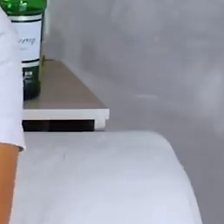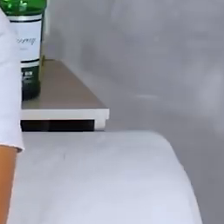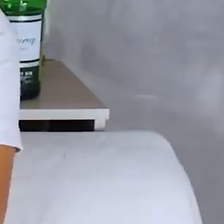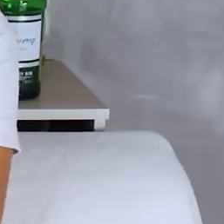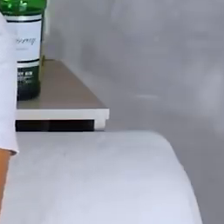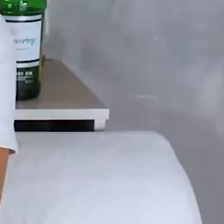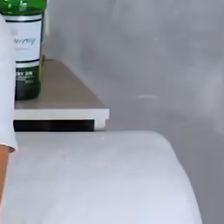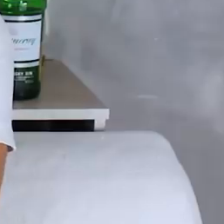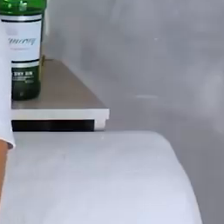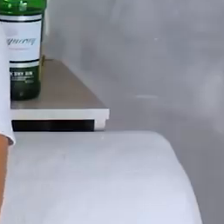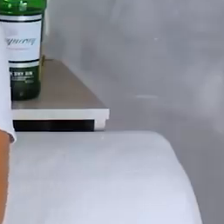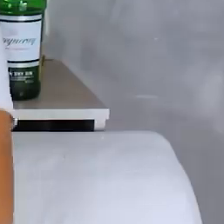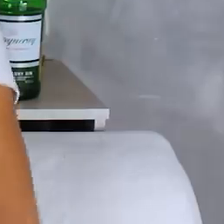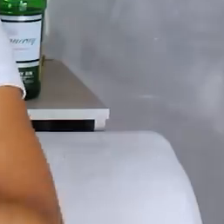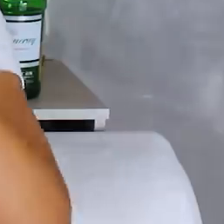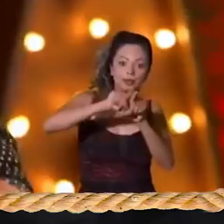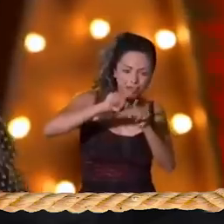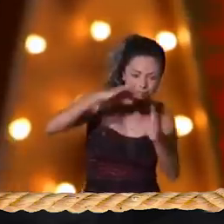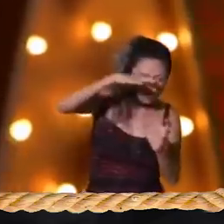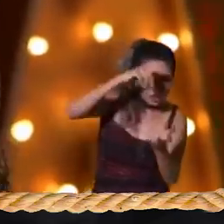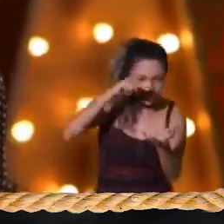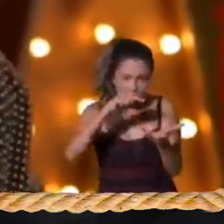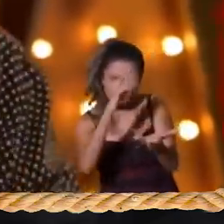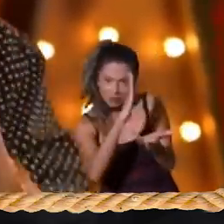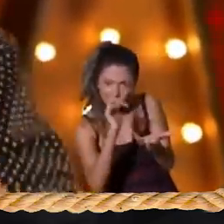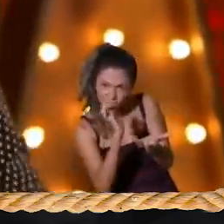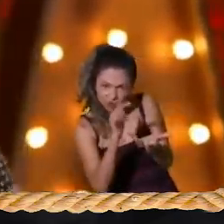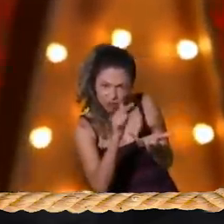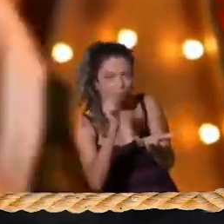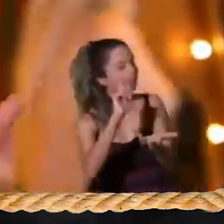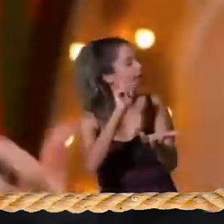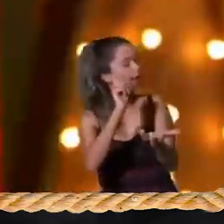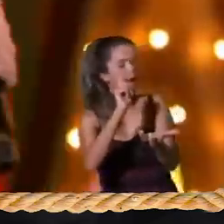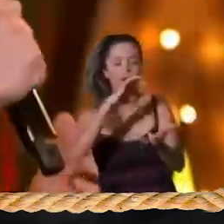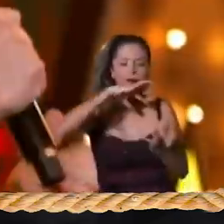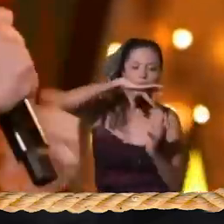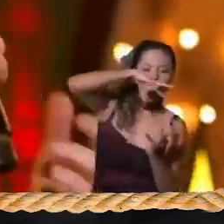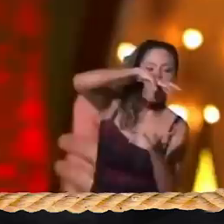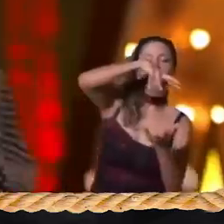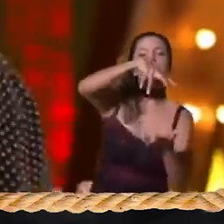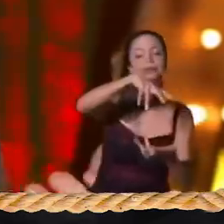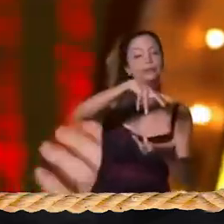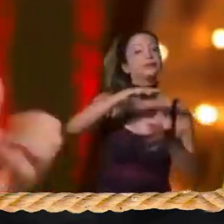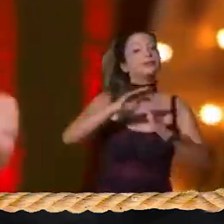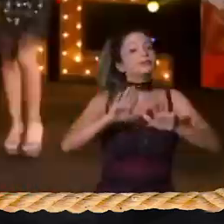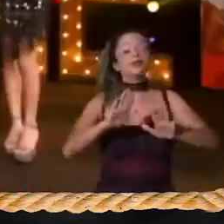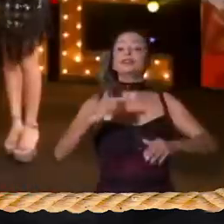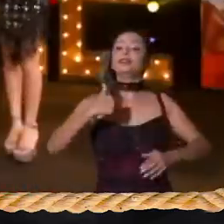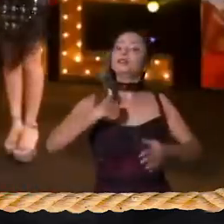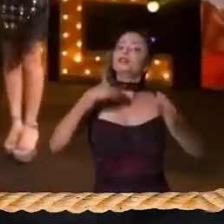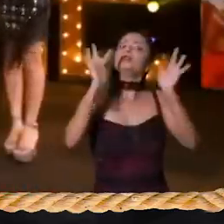queria pegar corona, passar o coronavírus pra ele. Eu tô feliz porque, cara, eu tive a oportunidade de ver os